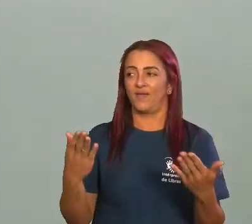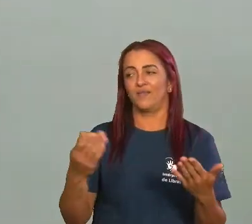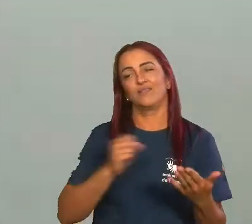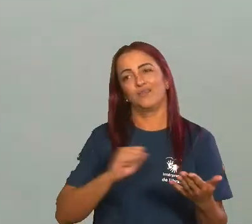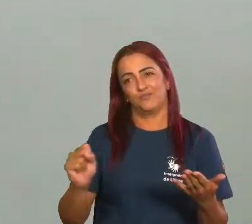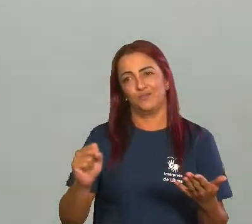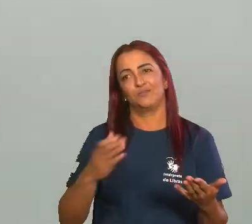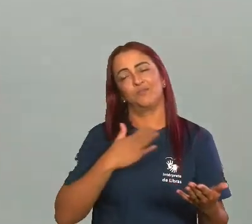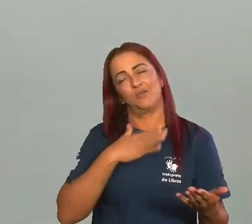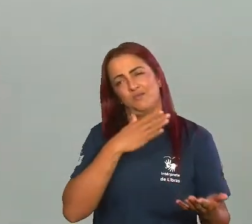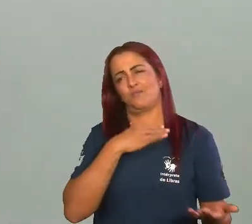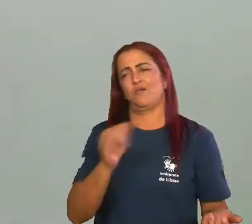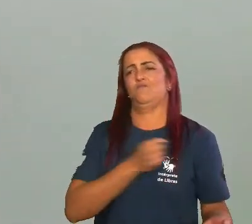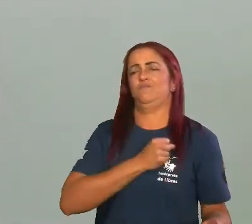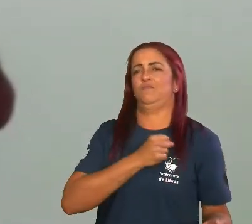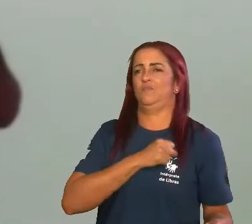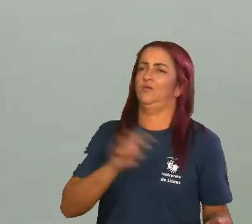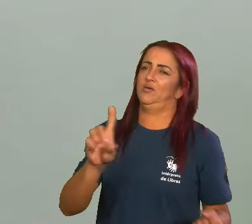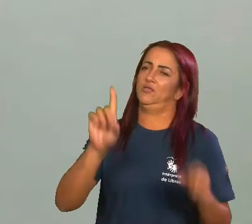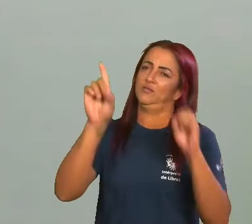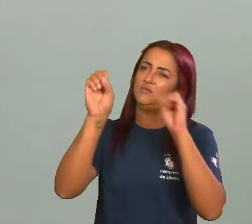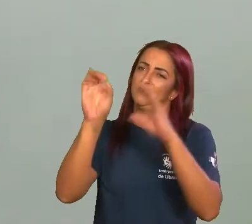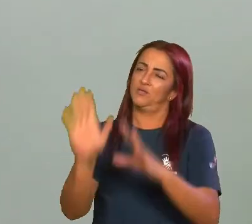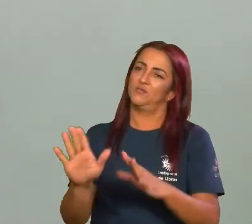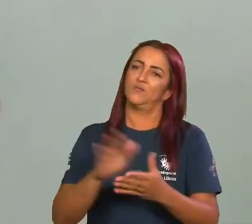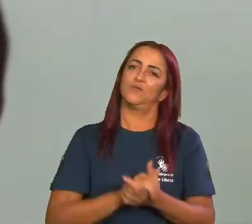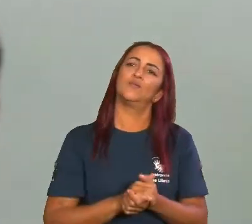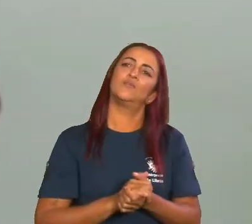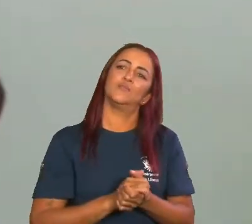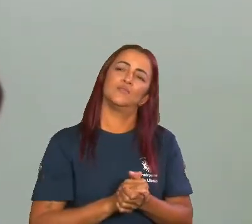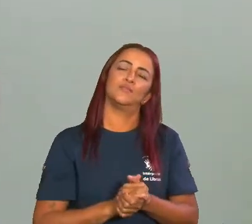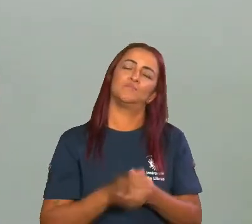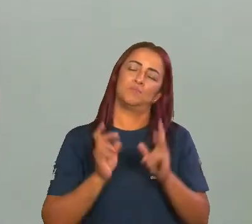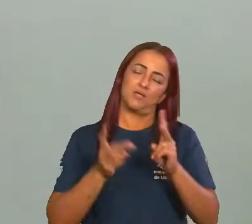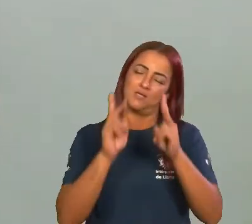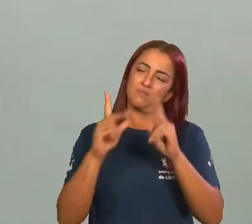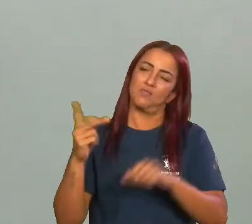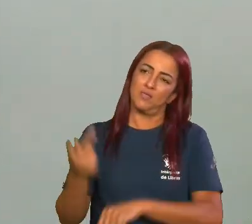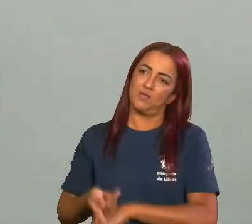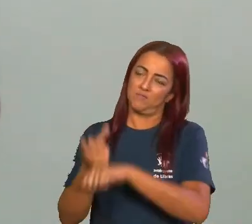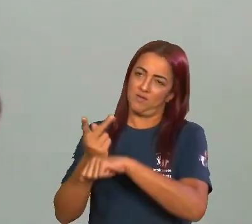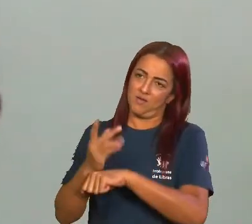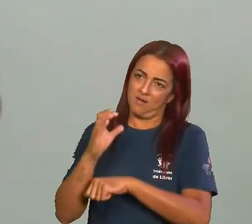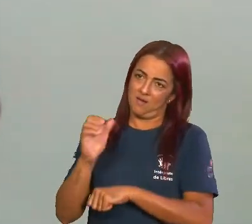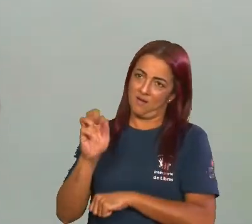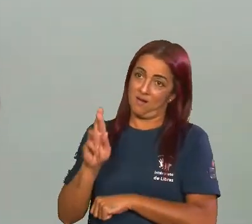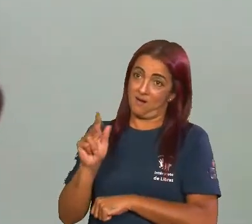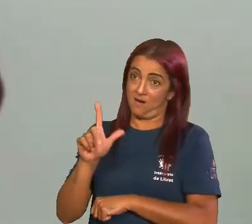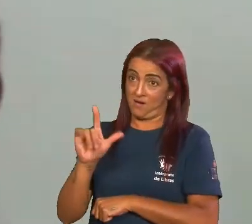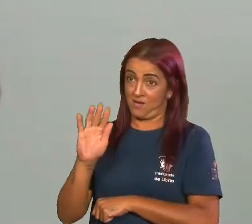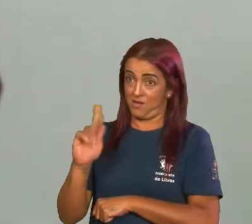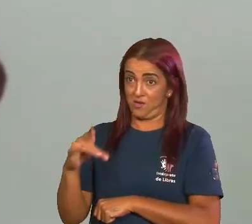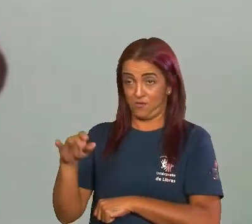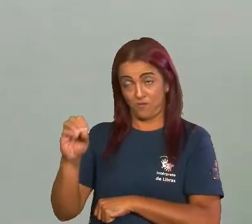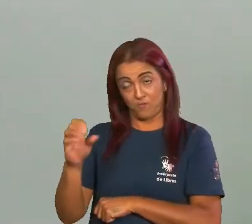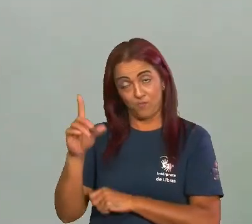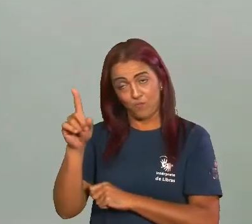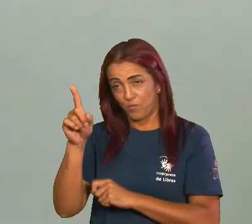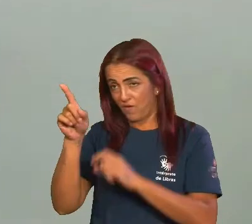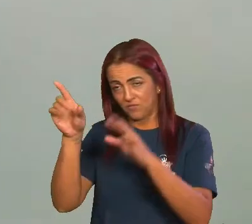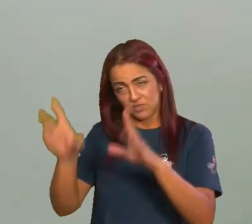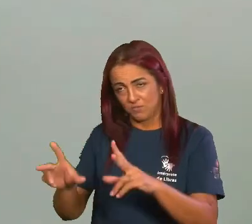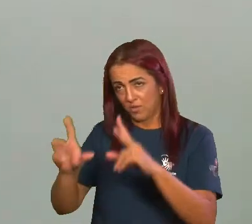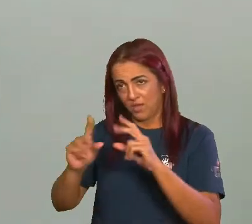Meu irmão, Jesus Cristo te abençoe, sempre sendo homenageado, né, Carlinhos? Por quê? Porque você é